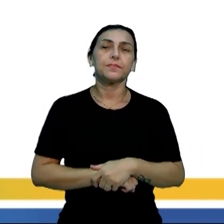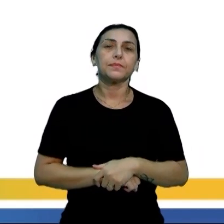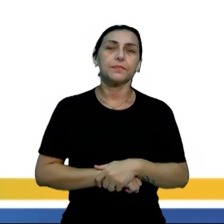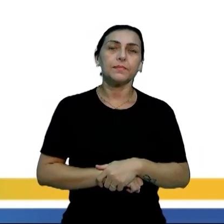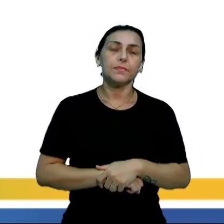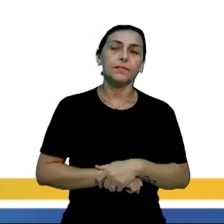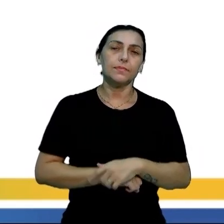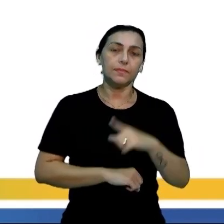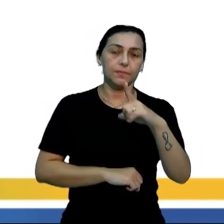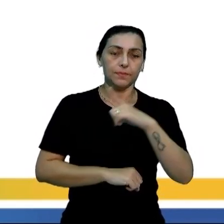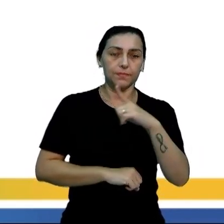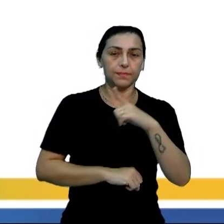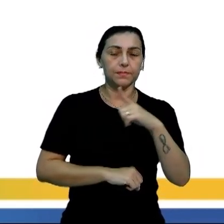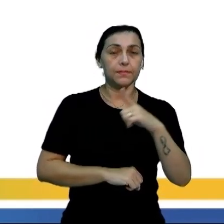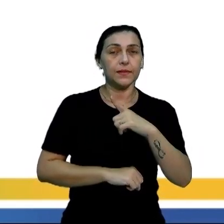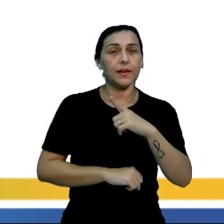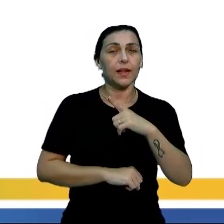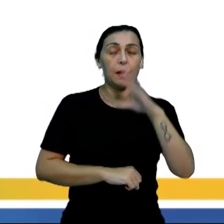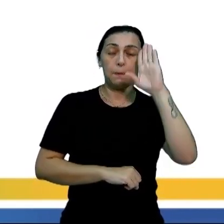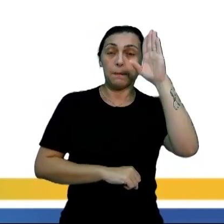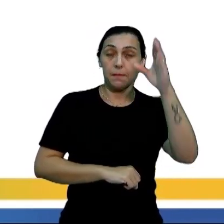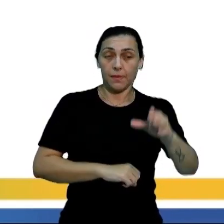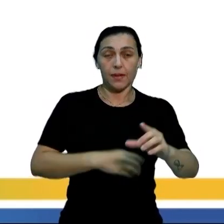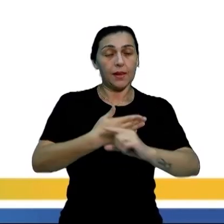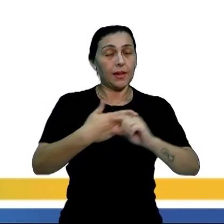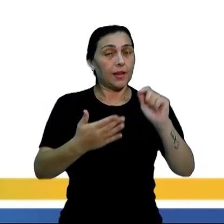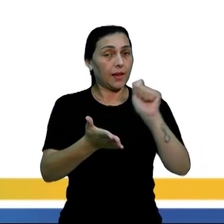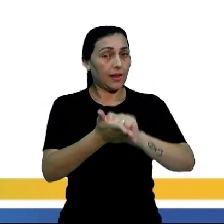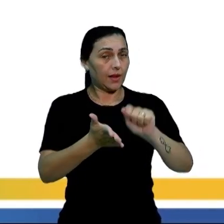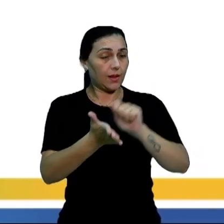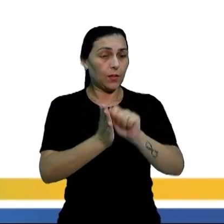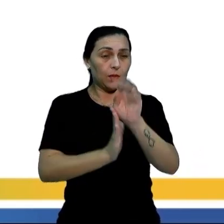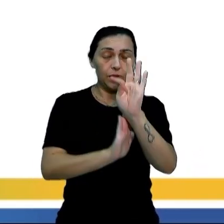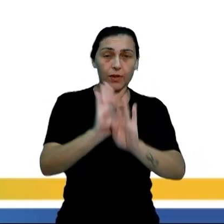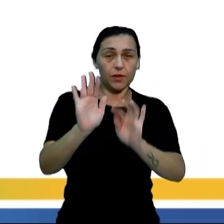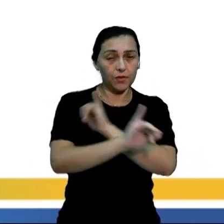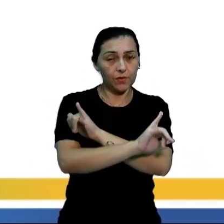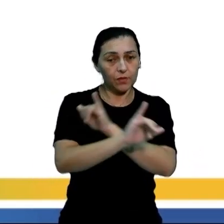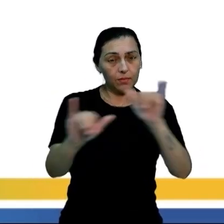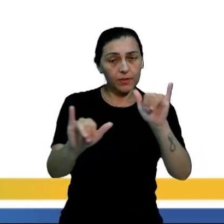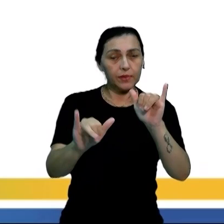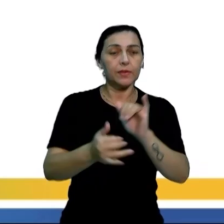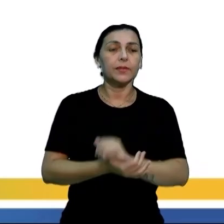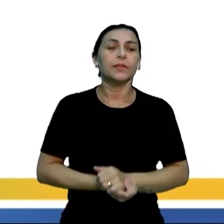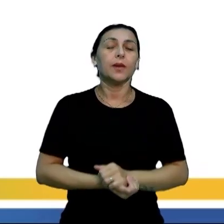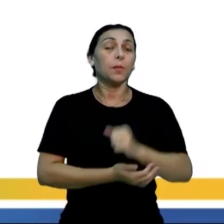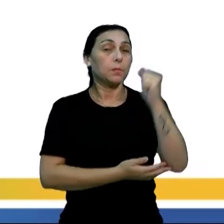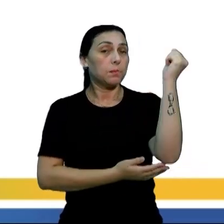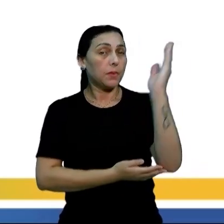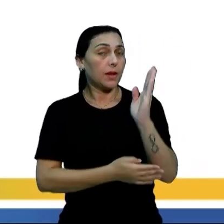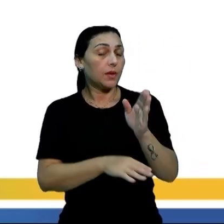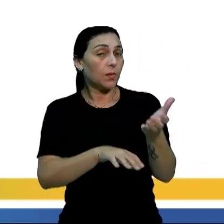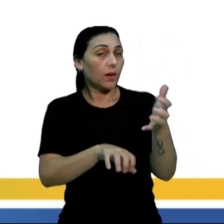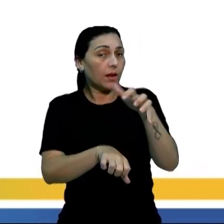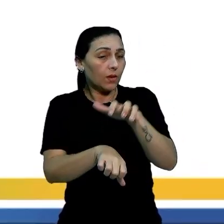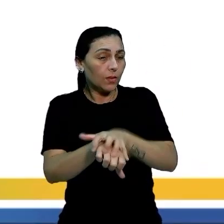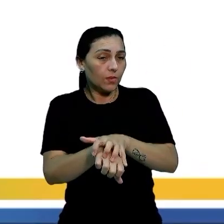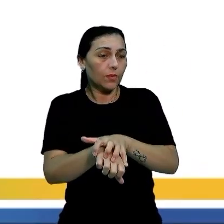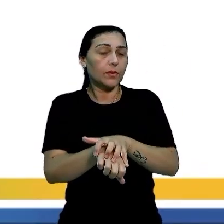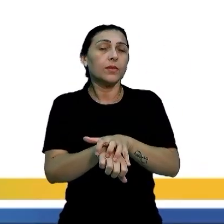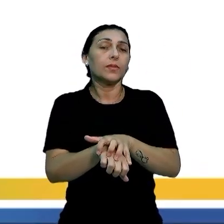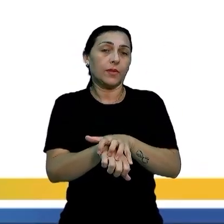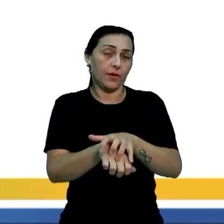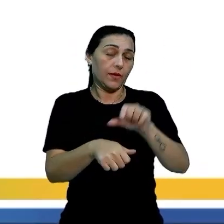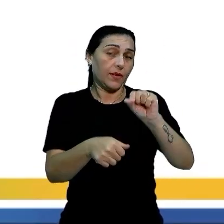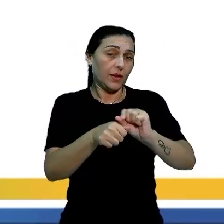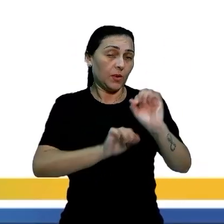E aí a gente tem as principais obras e autores de textos de informação. Quando a gente fala dessas produções